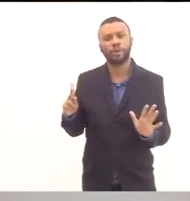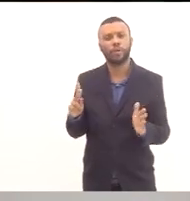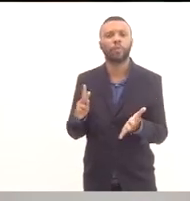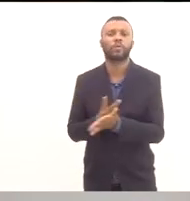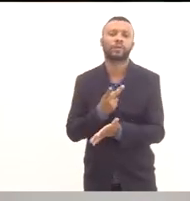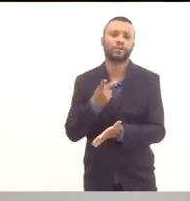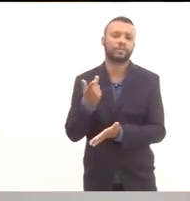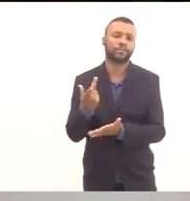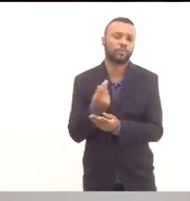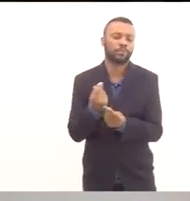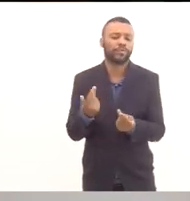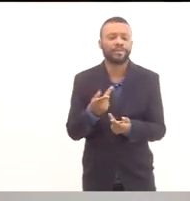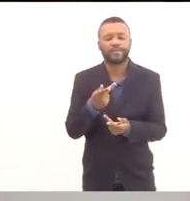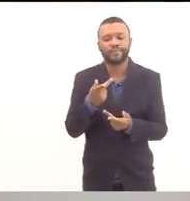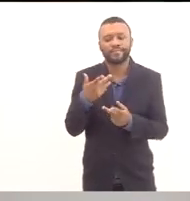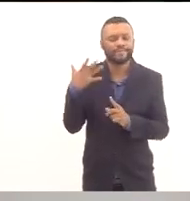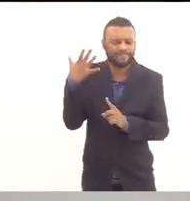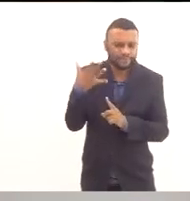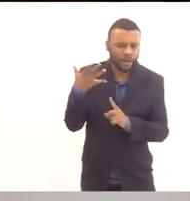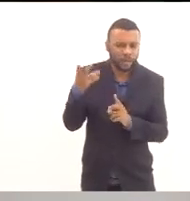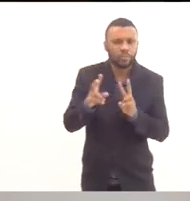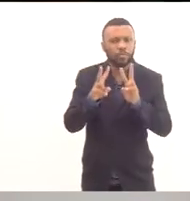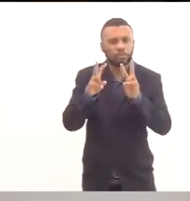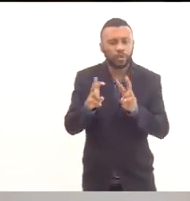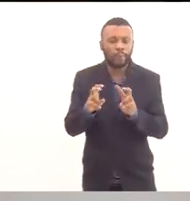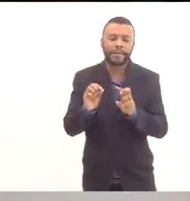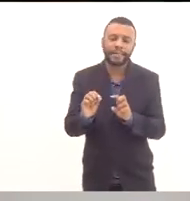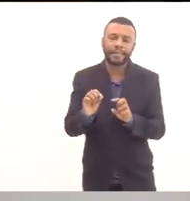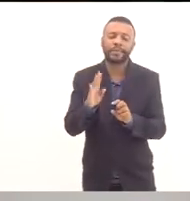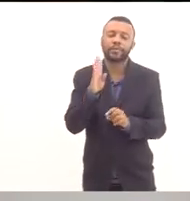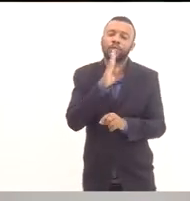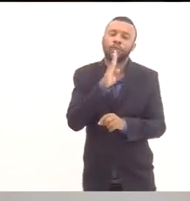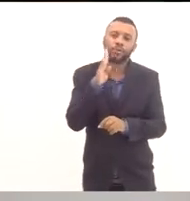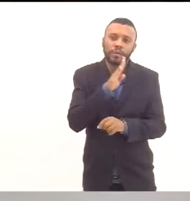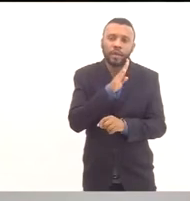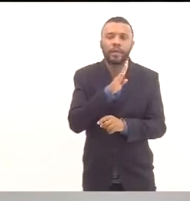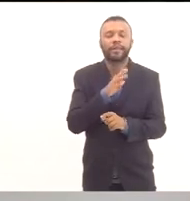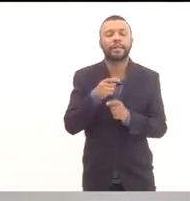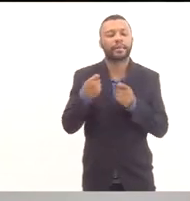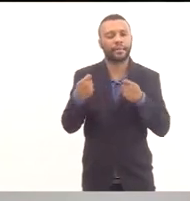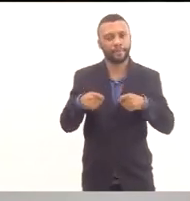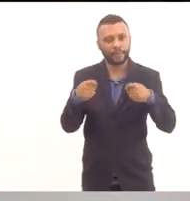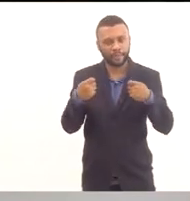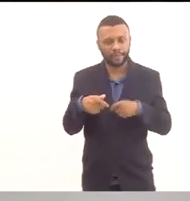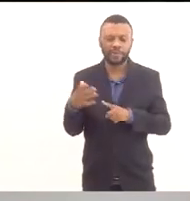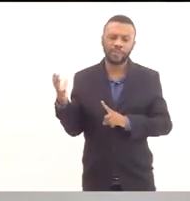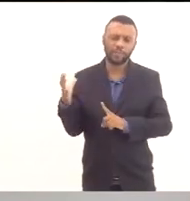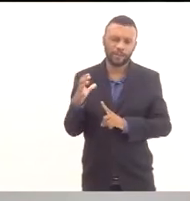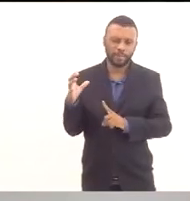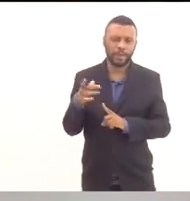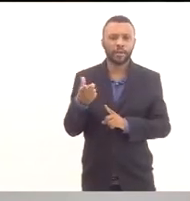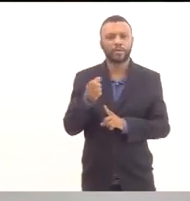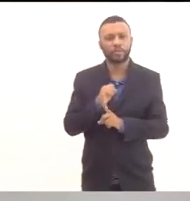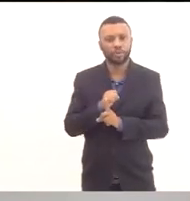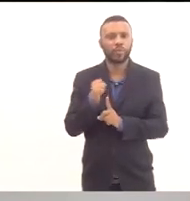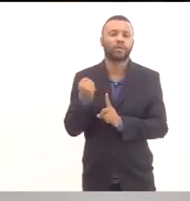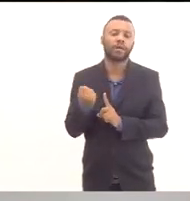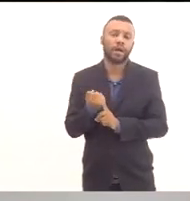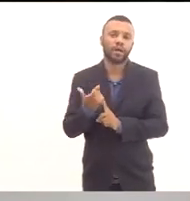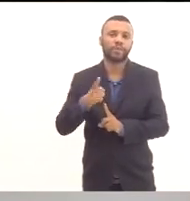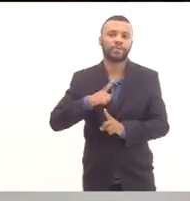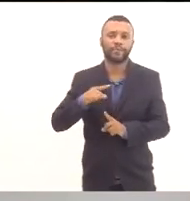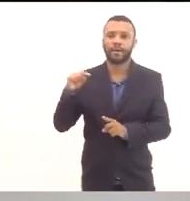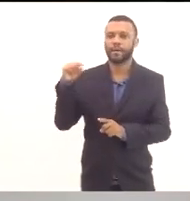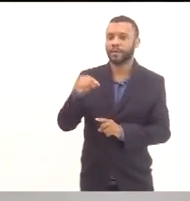falou e naturalmente com toda com toda a necessidade com toda urgência que existe dos impactos sociais que se fizeram presente